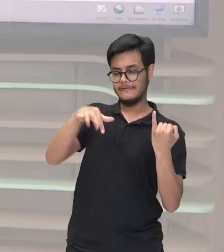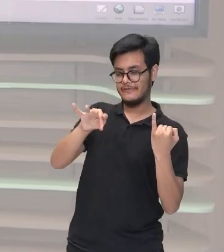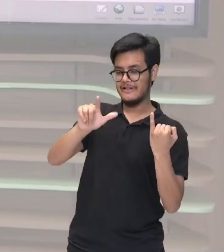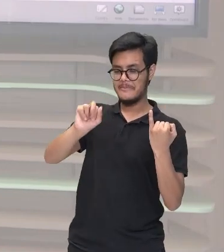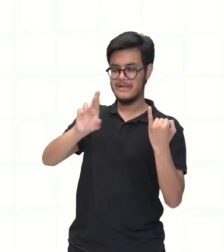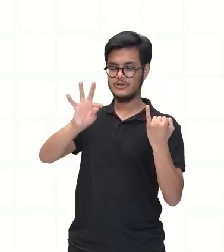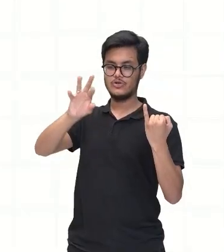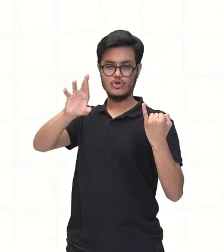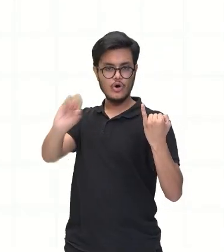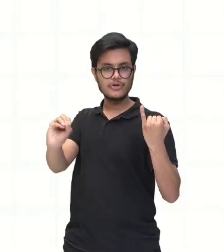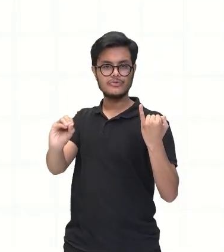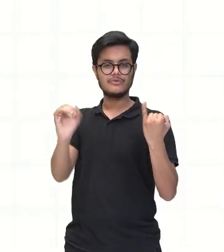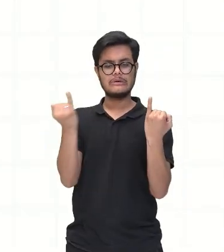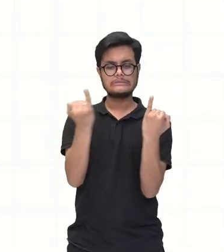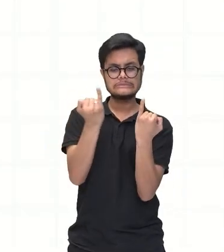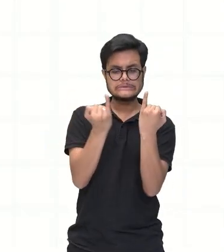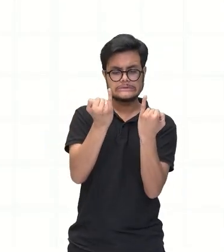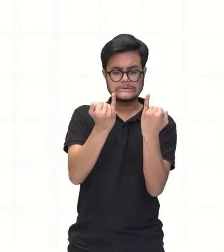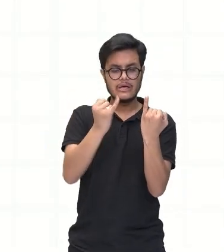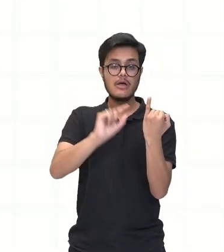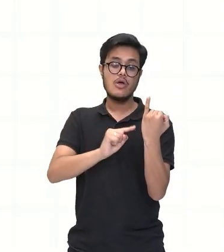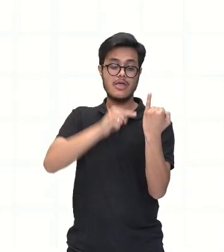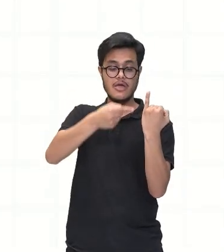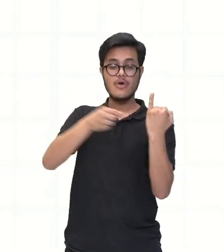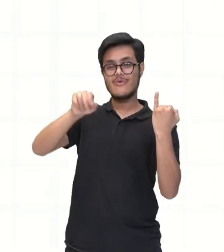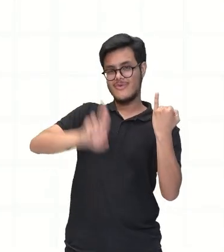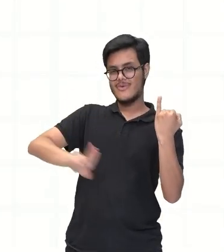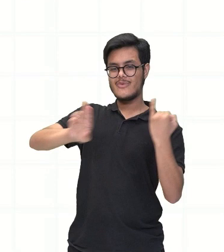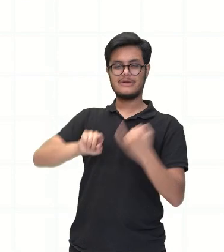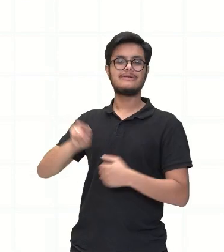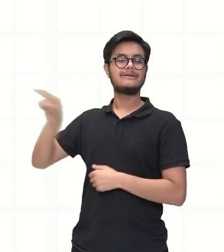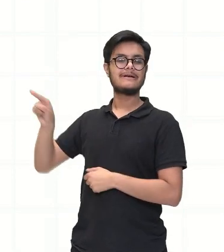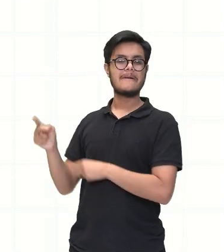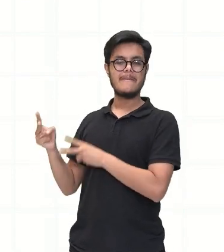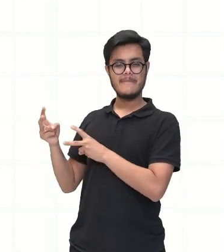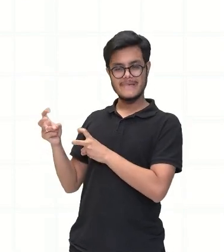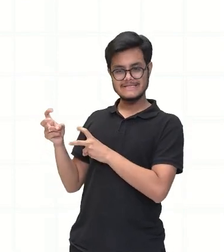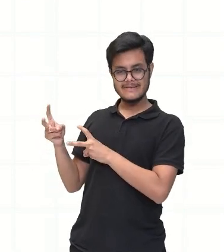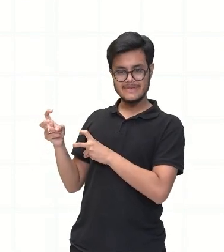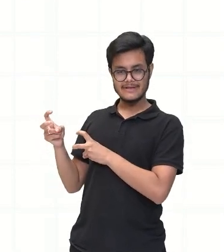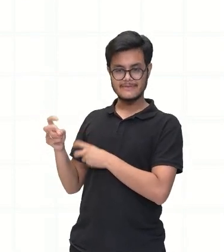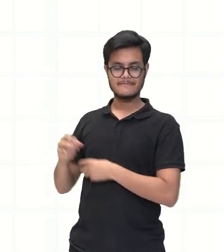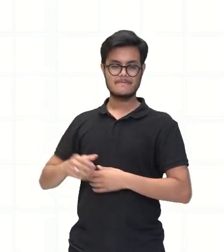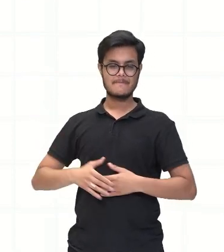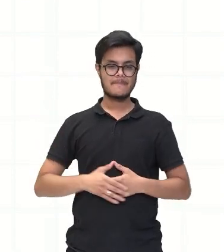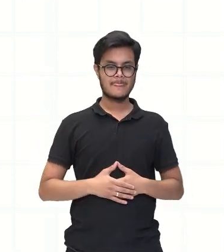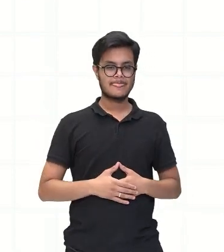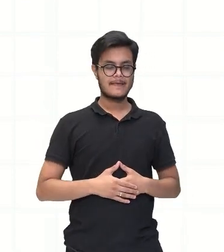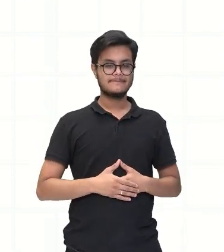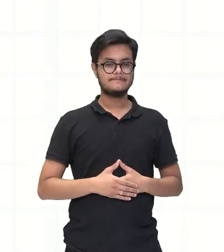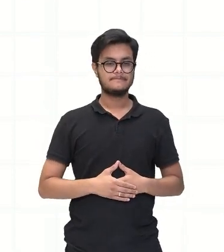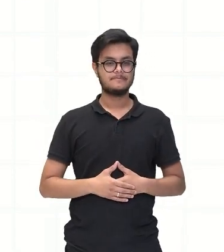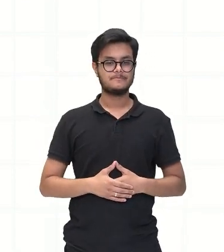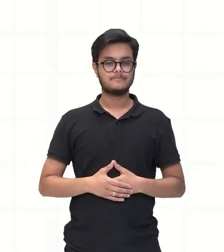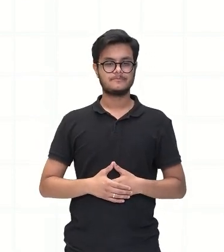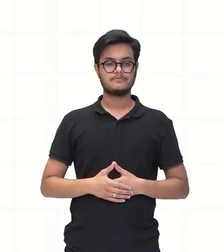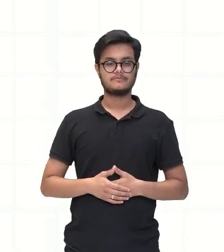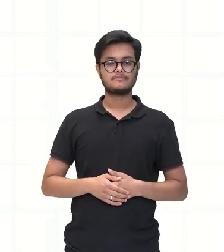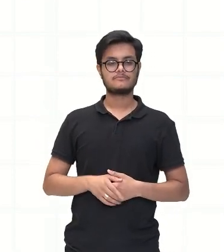Anti-inflamatório. Olha só, observe aí. Vamos ver novamente aqui, ó. Ver novamente aqui. Observe aí, ó. Olha